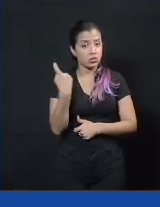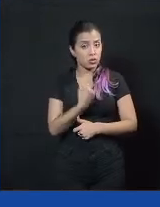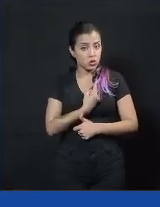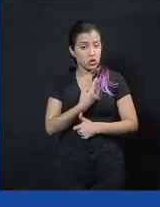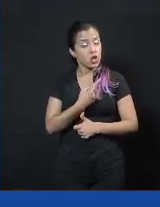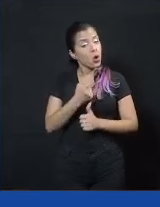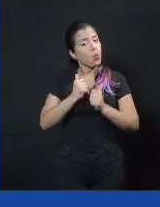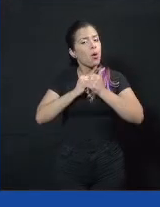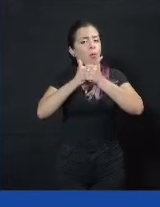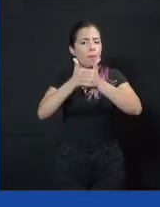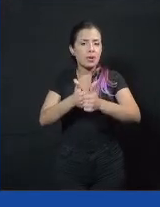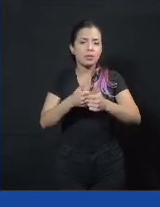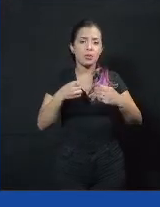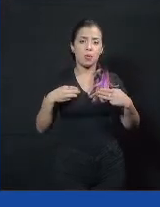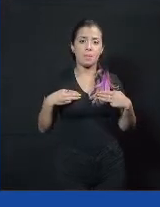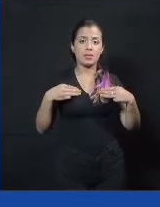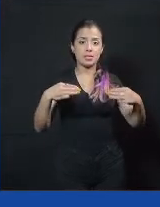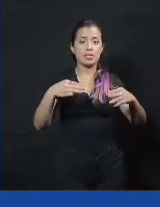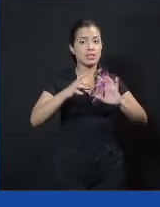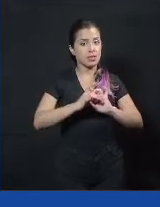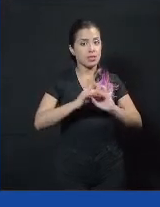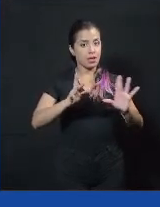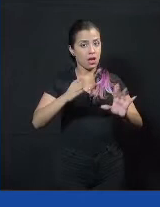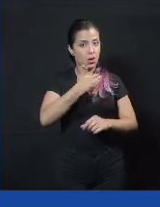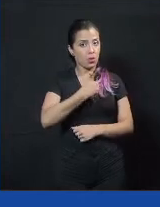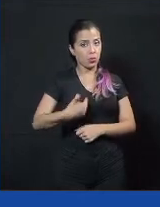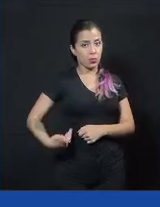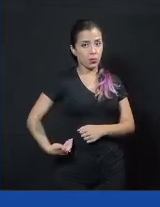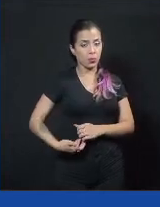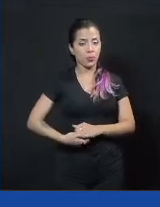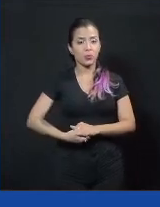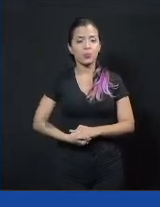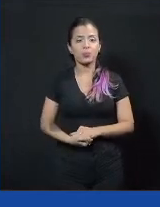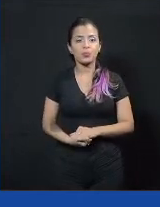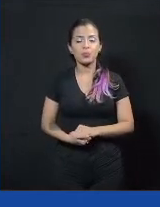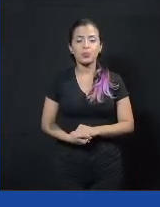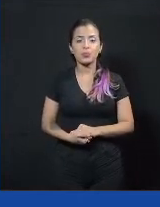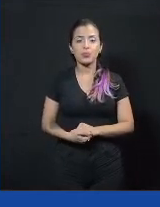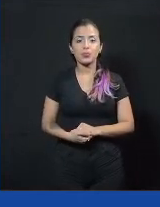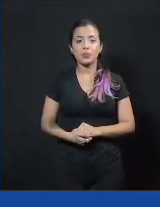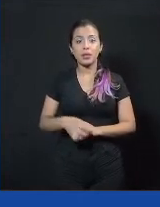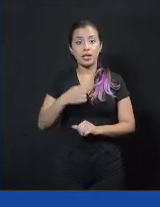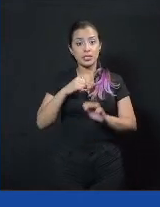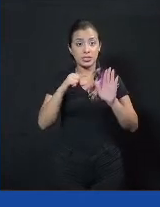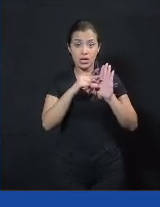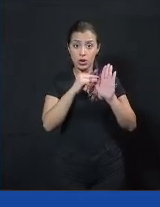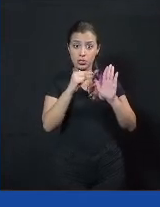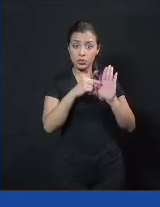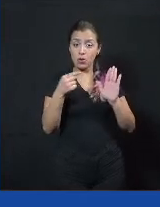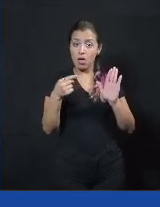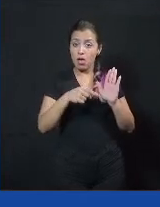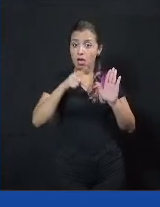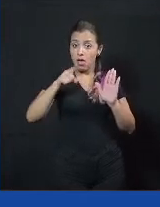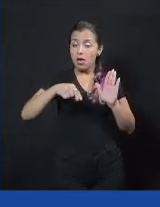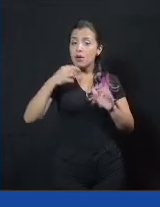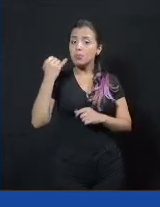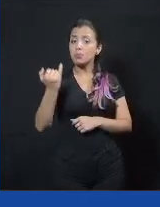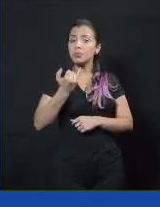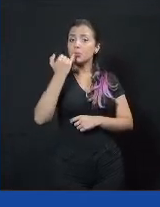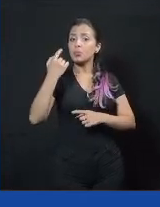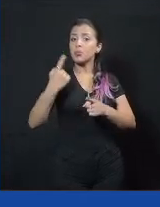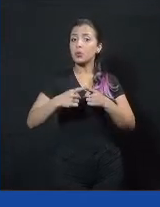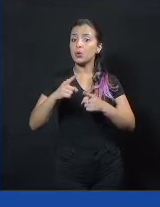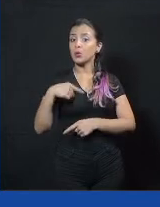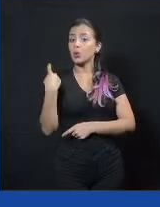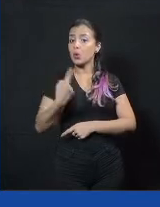Ministério Público. Esse artigo é muito importante, que fez os nossos povos indígenas se